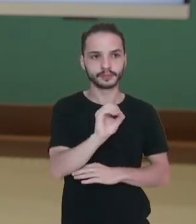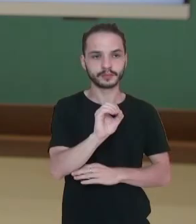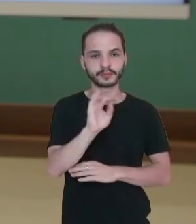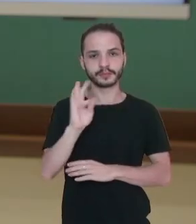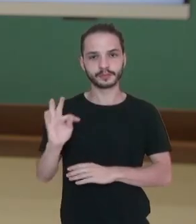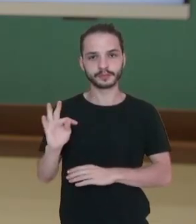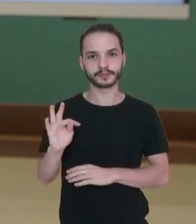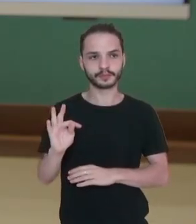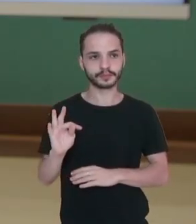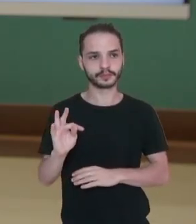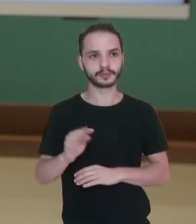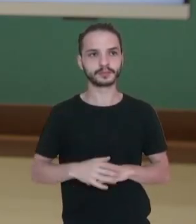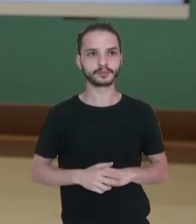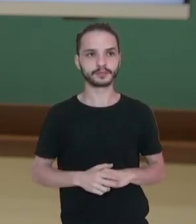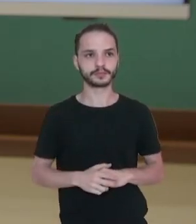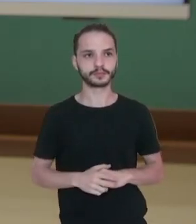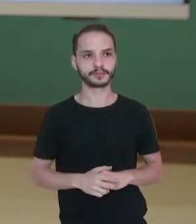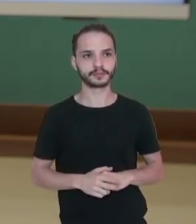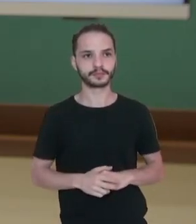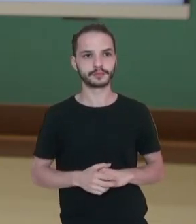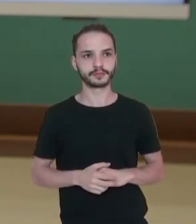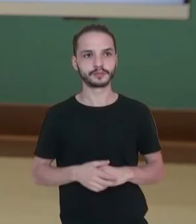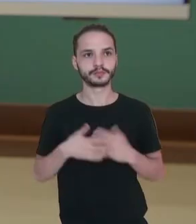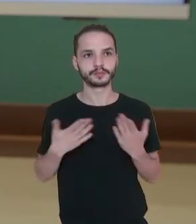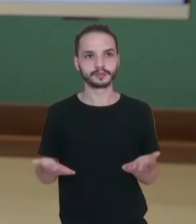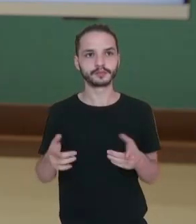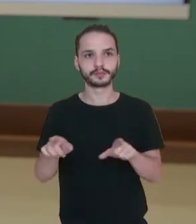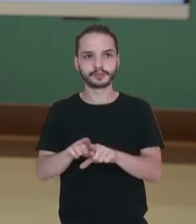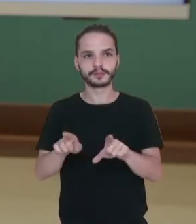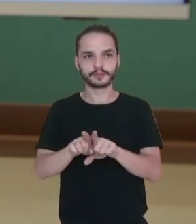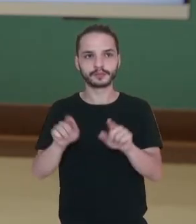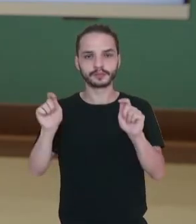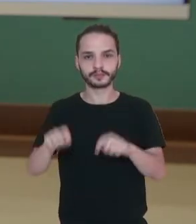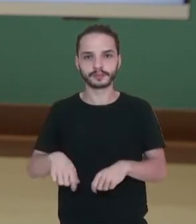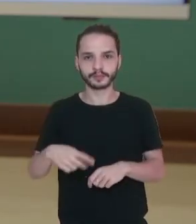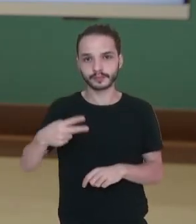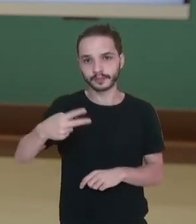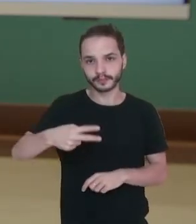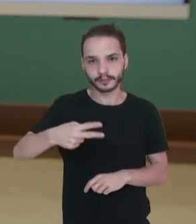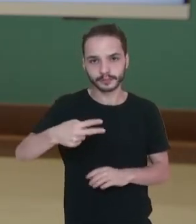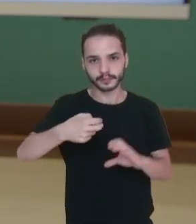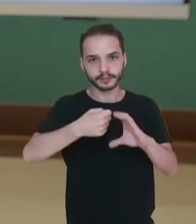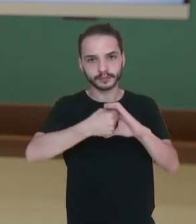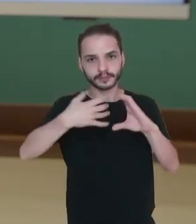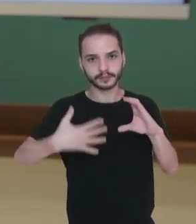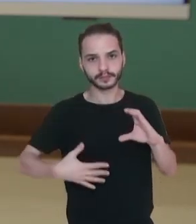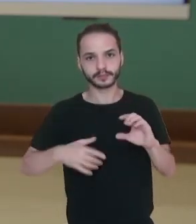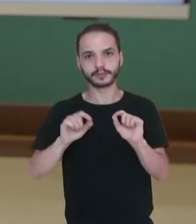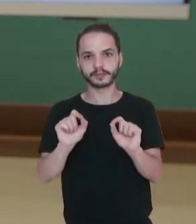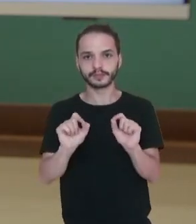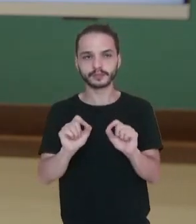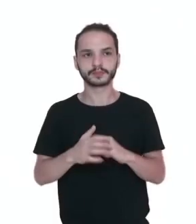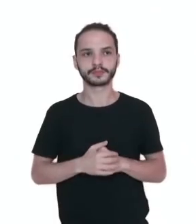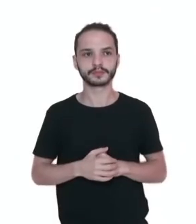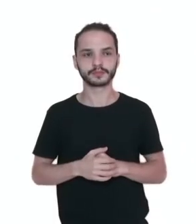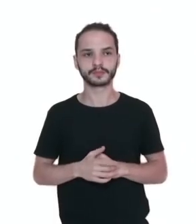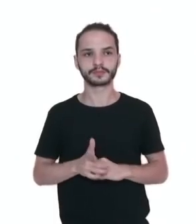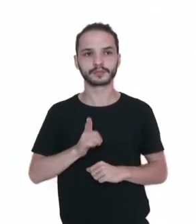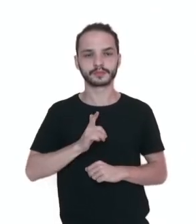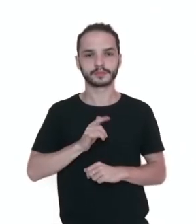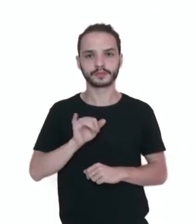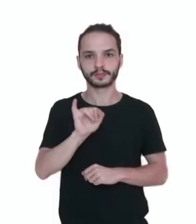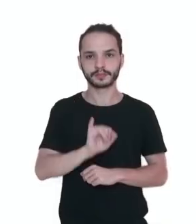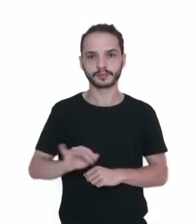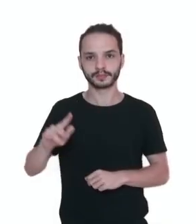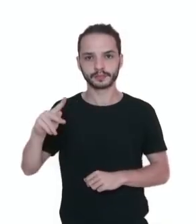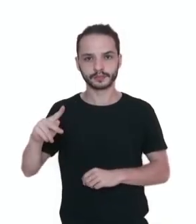ao segmento OT. Assim, nós também temos a segunda propriedade, onde nós temos aqui a figura